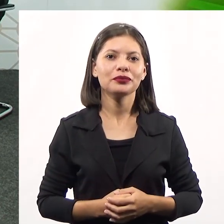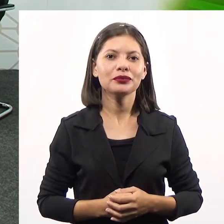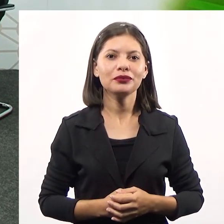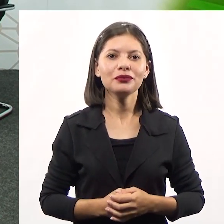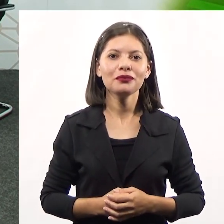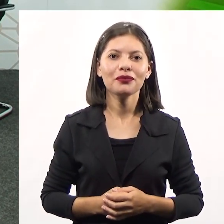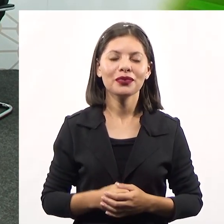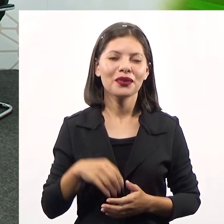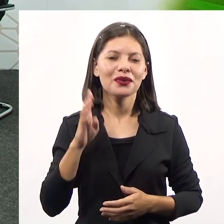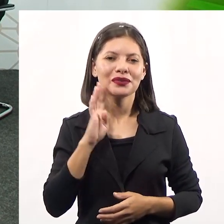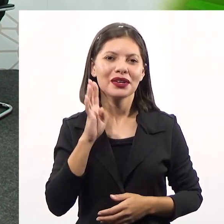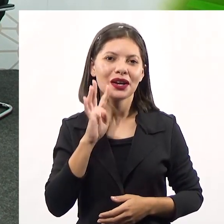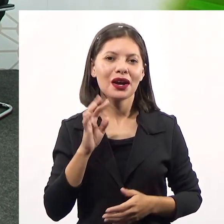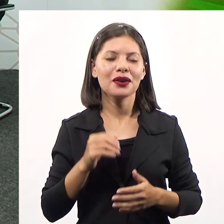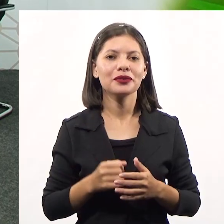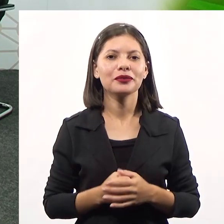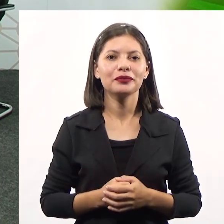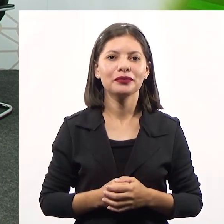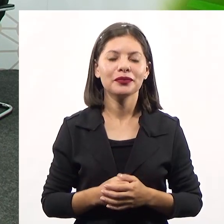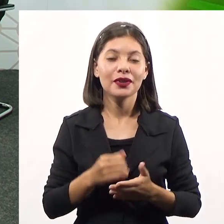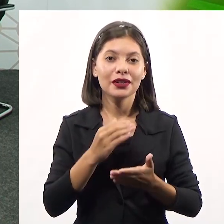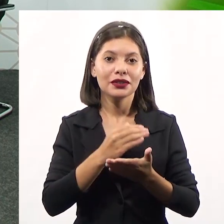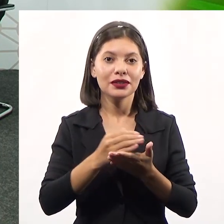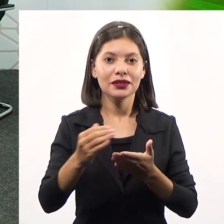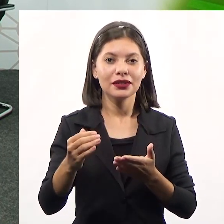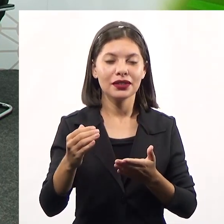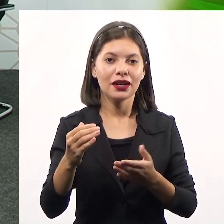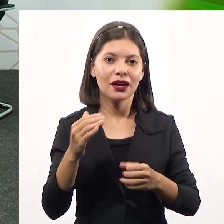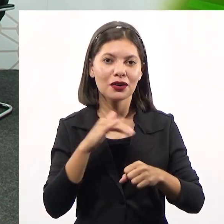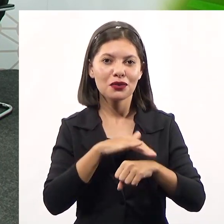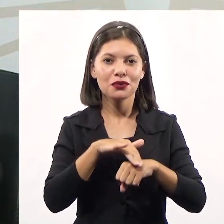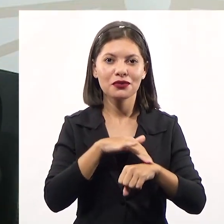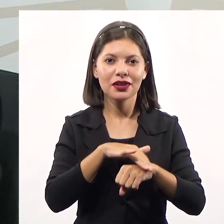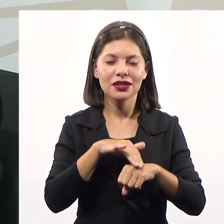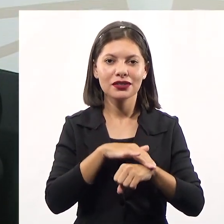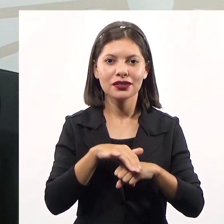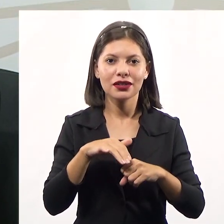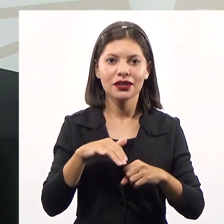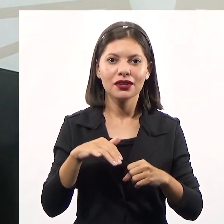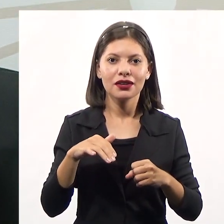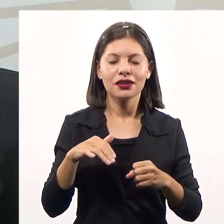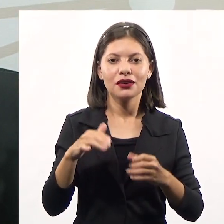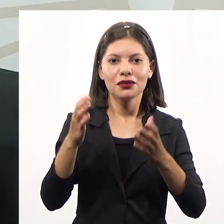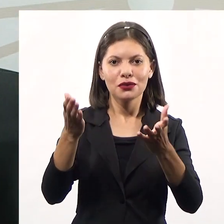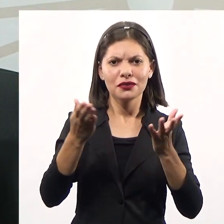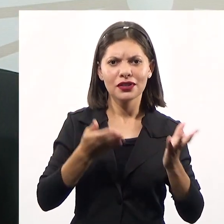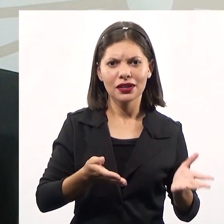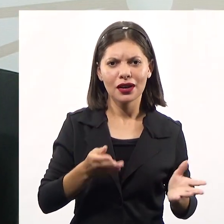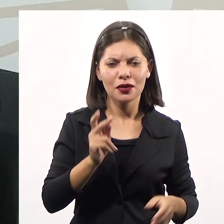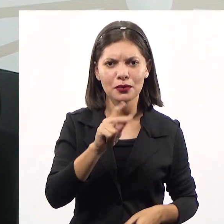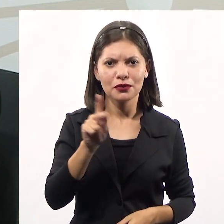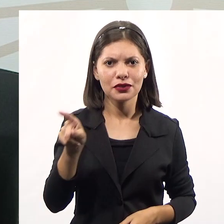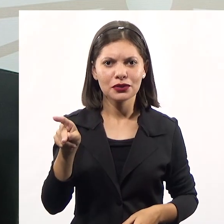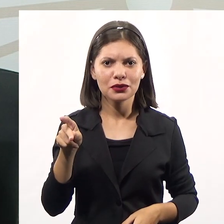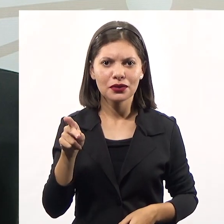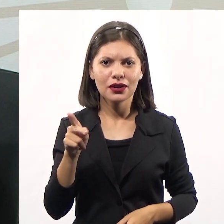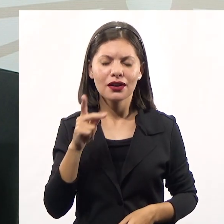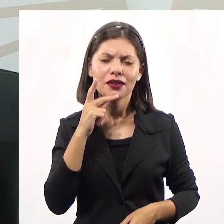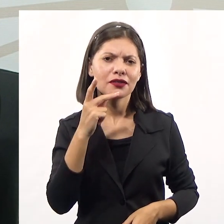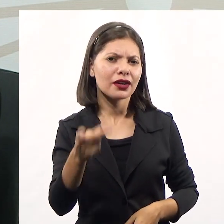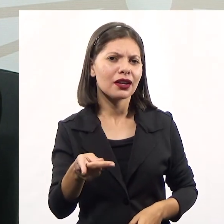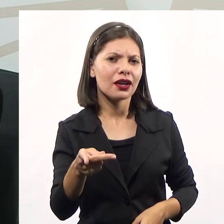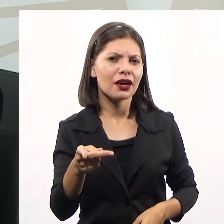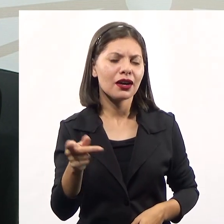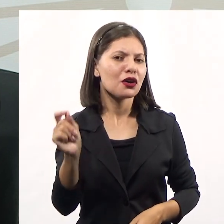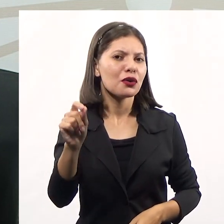Legal, professor Geraldo. Então, para iniciar esse bate-papo, eu quero convidar a professora Cleonete para nos dizer